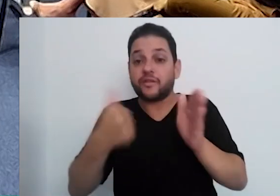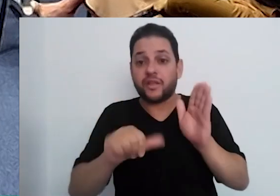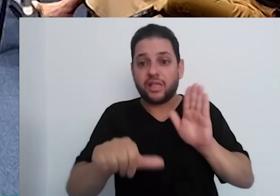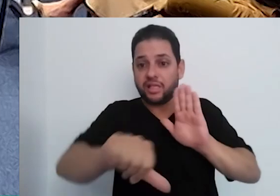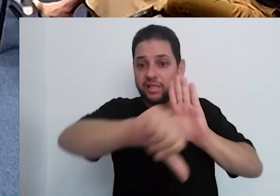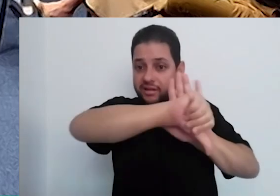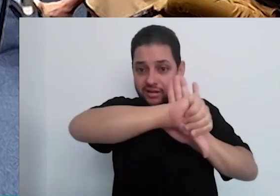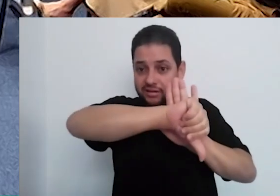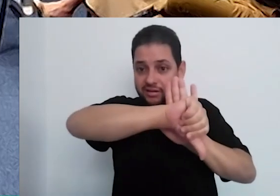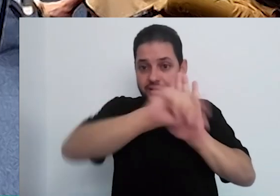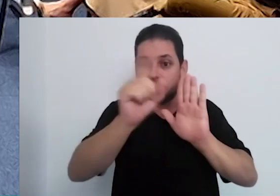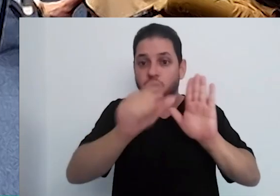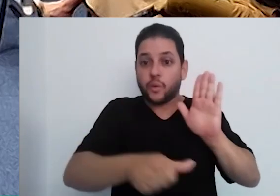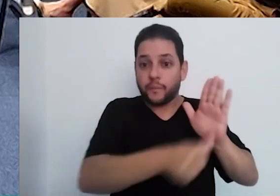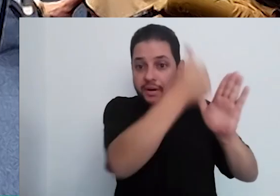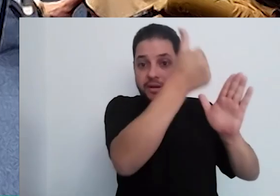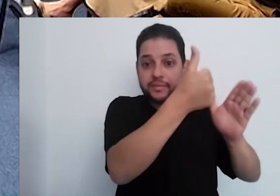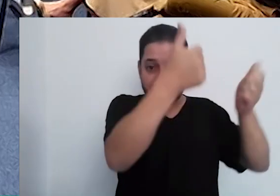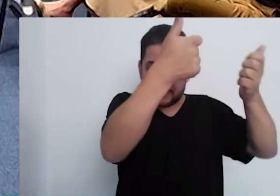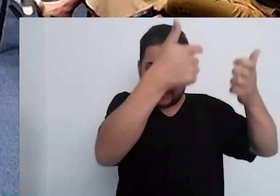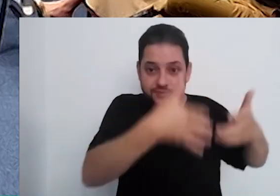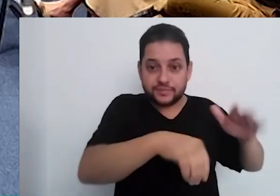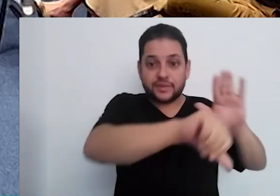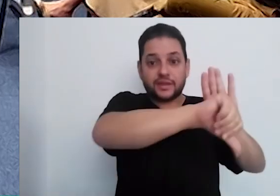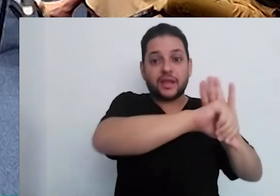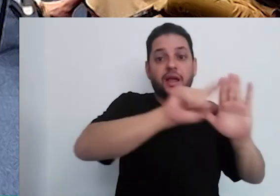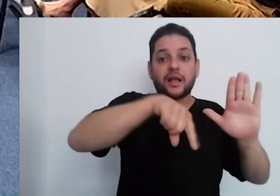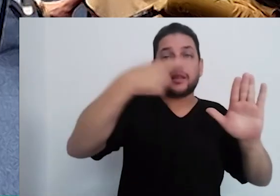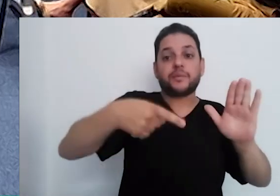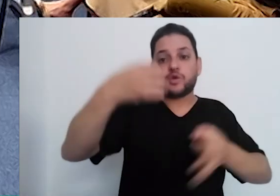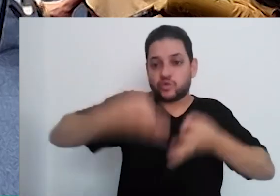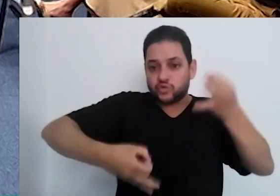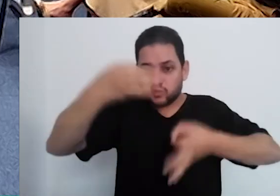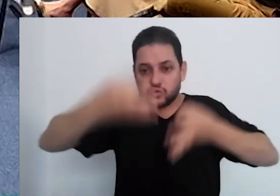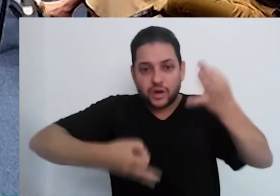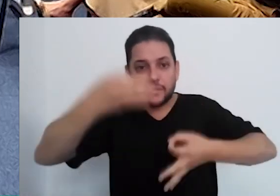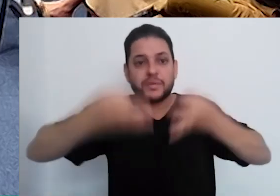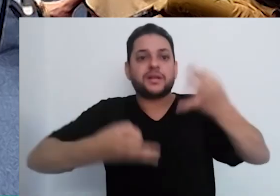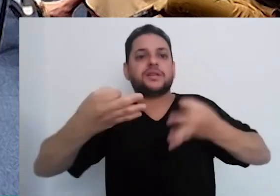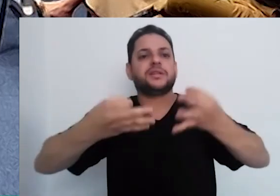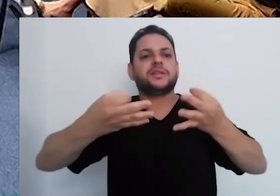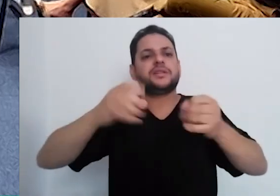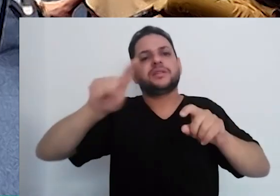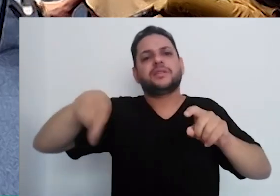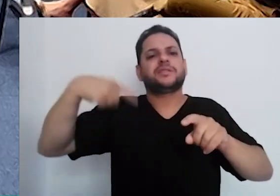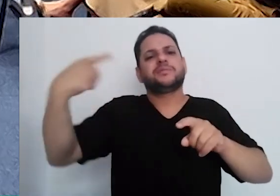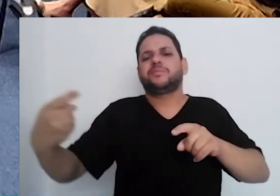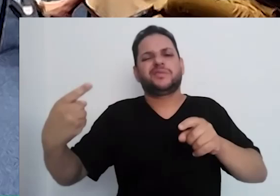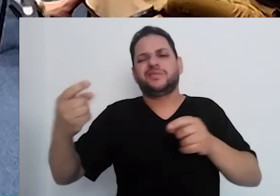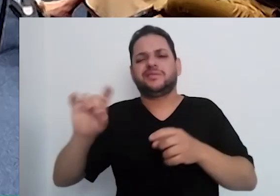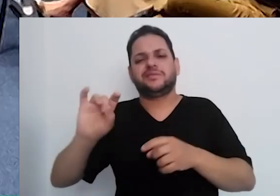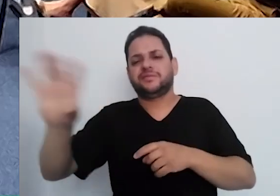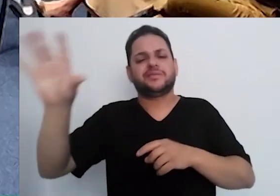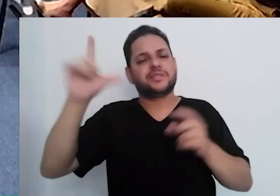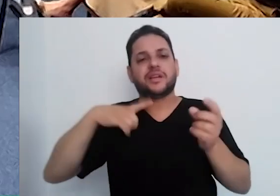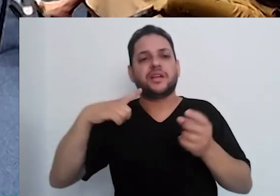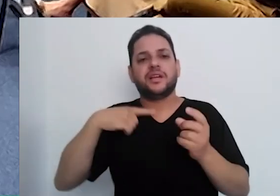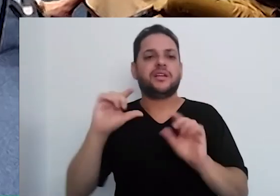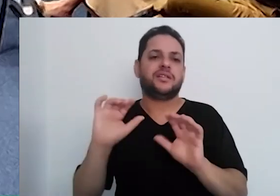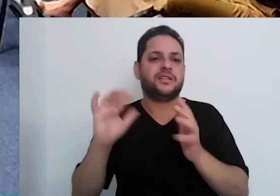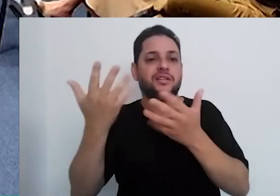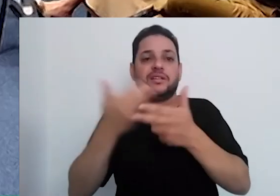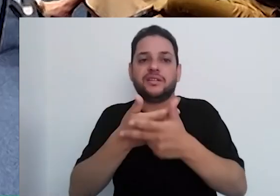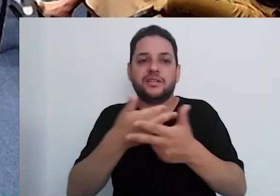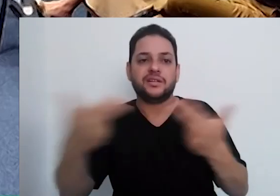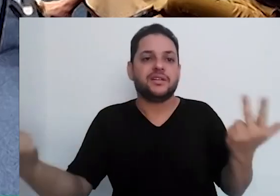episódio depois acabou o segundo a gente fala do julgamento o terceiro a gente já tá em Minas com ela fazendo baile de debutante depois os namorados aí depois